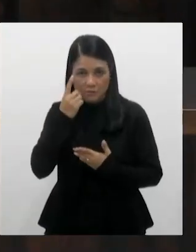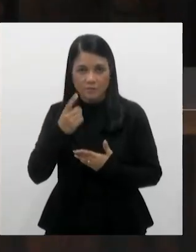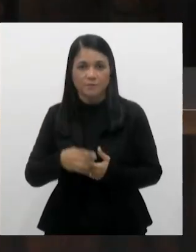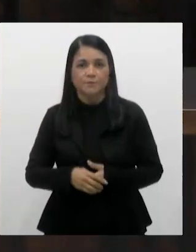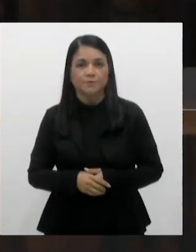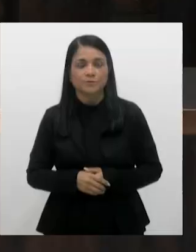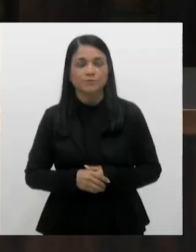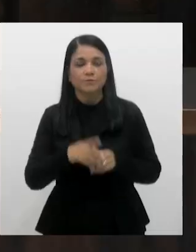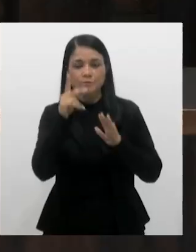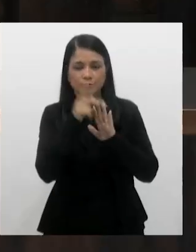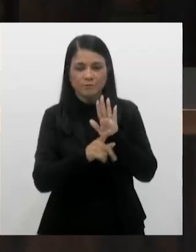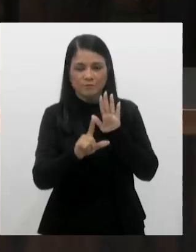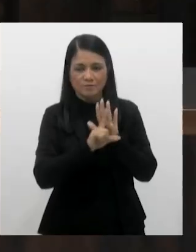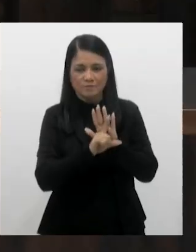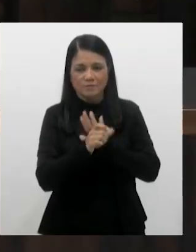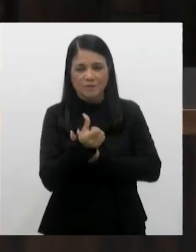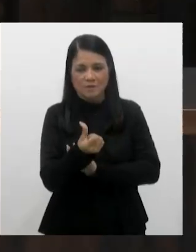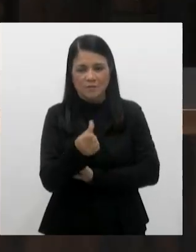Projeto de Lei